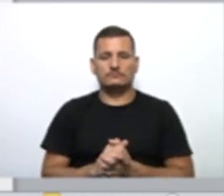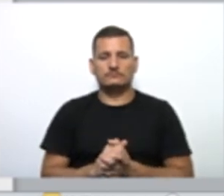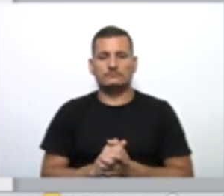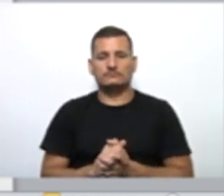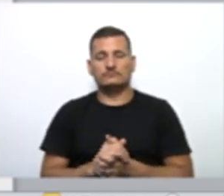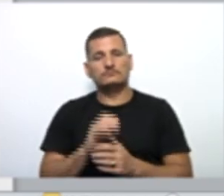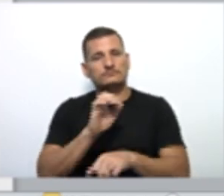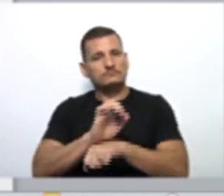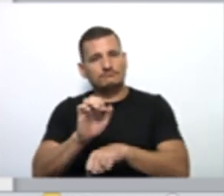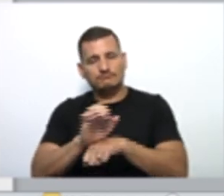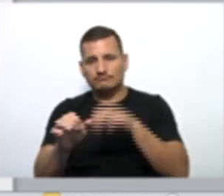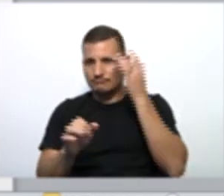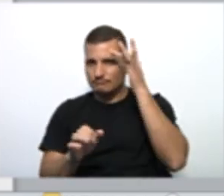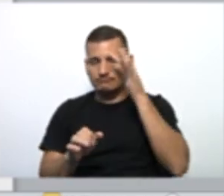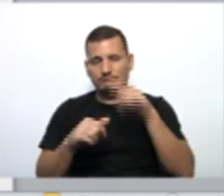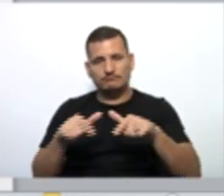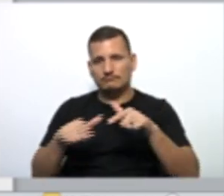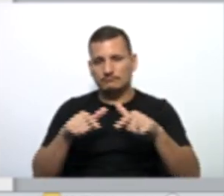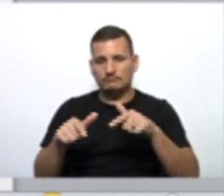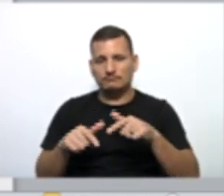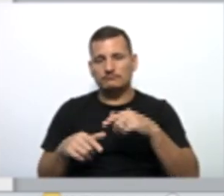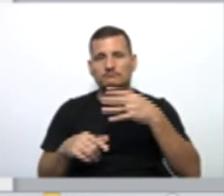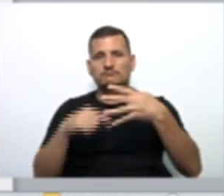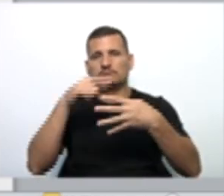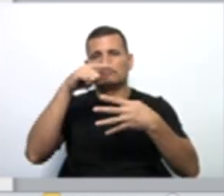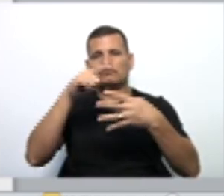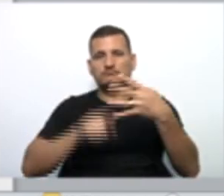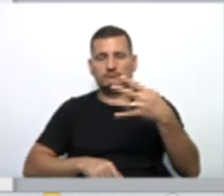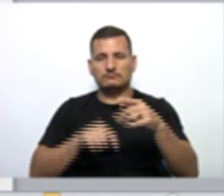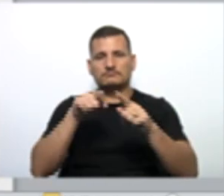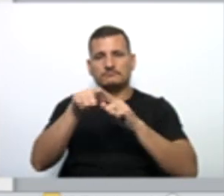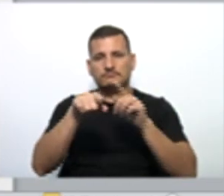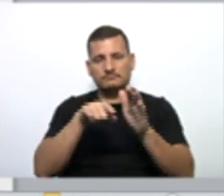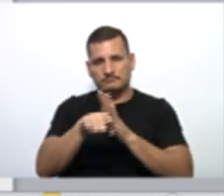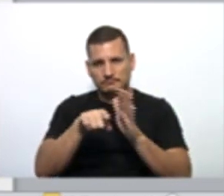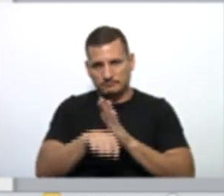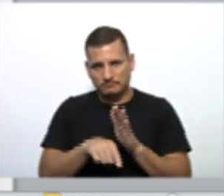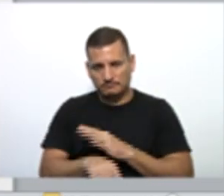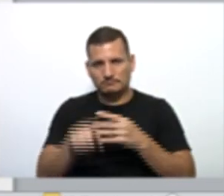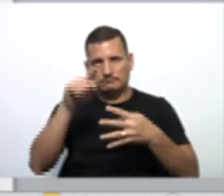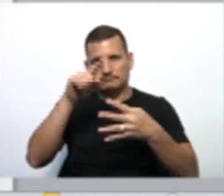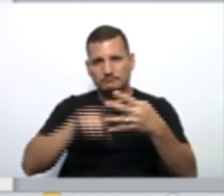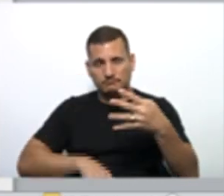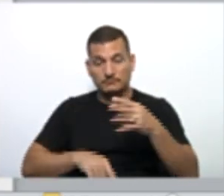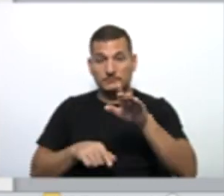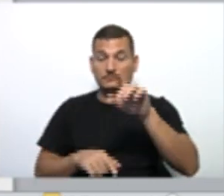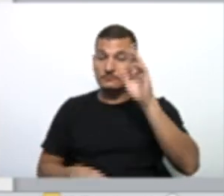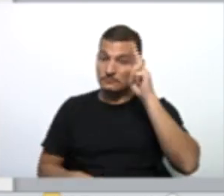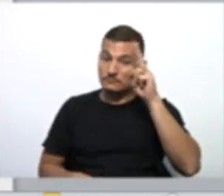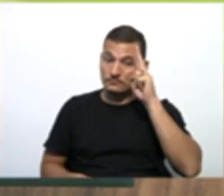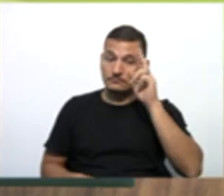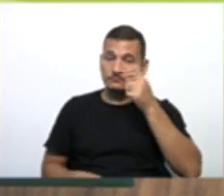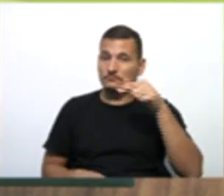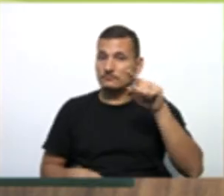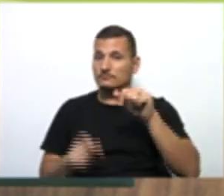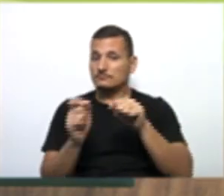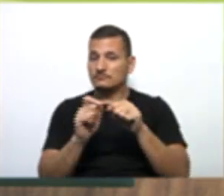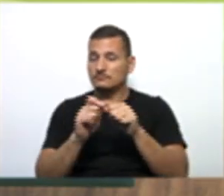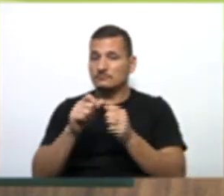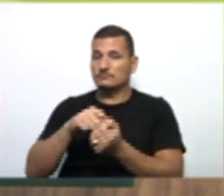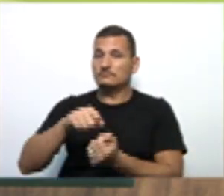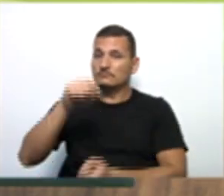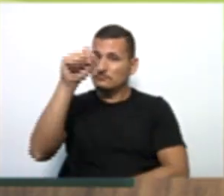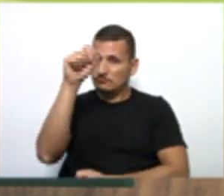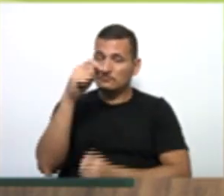não sabe realizar o trabalho. São essas 4 perguntas. Lembrando, pessoal, que quando vocês forem fazer o banner, é interessante que vocês sigam